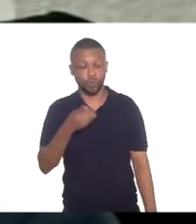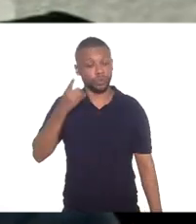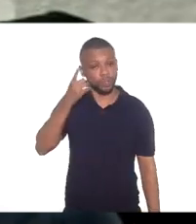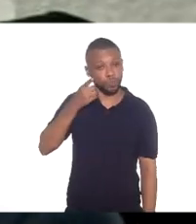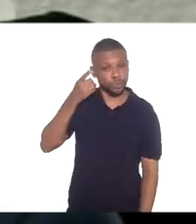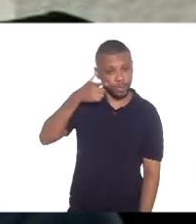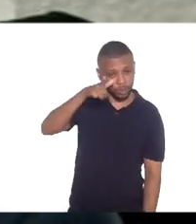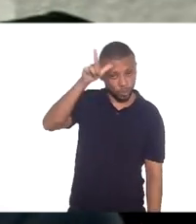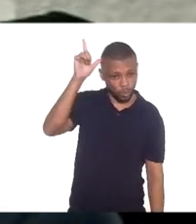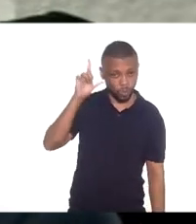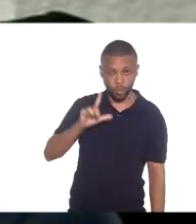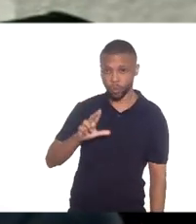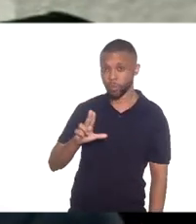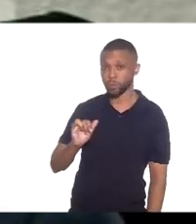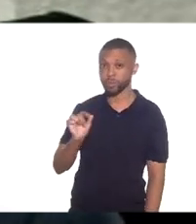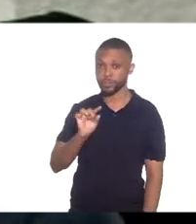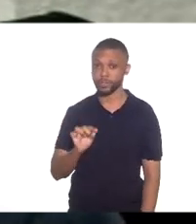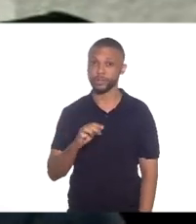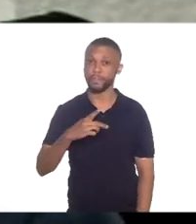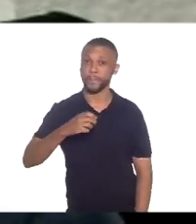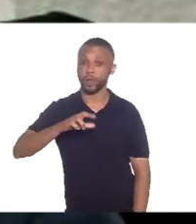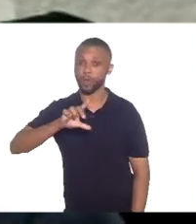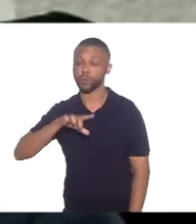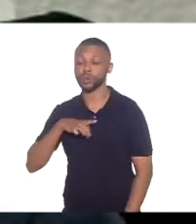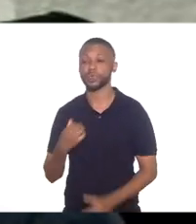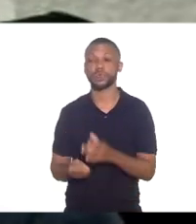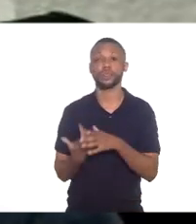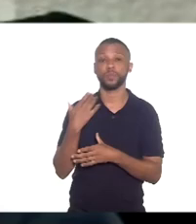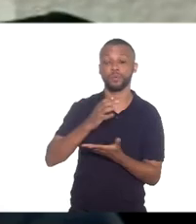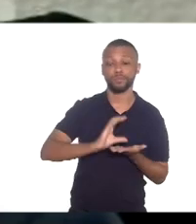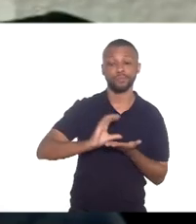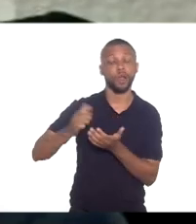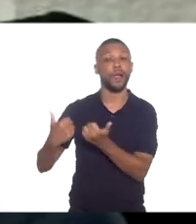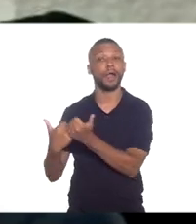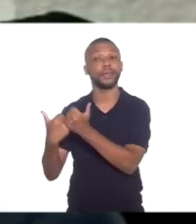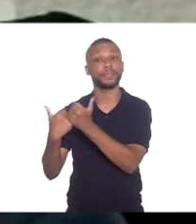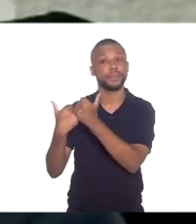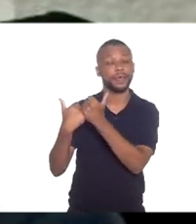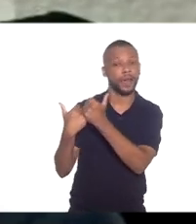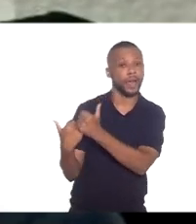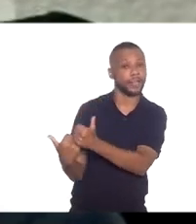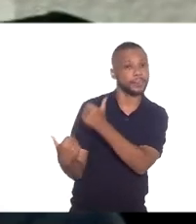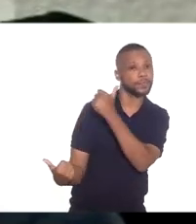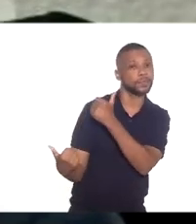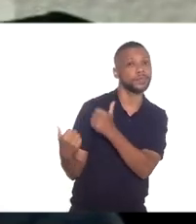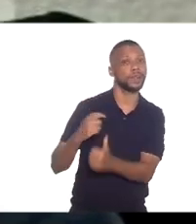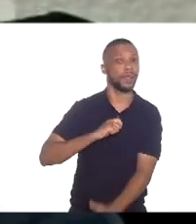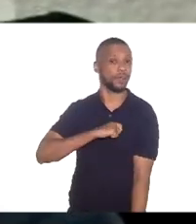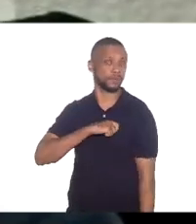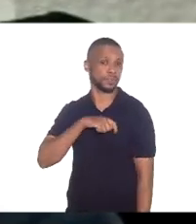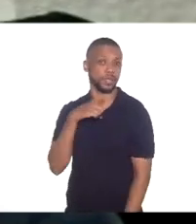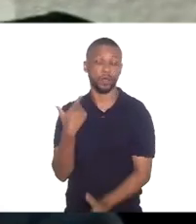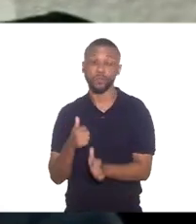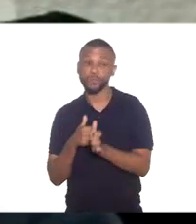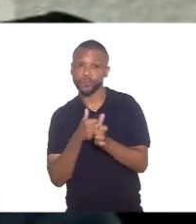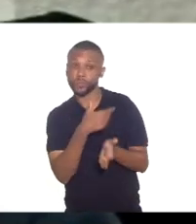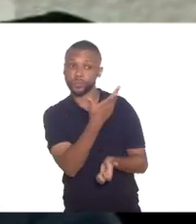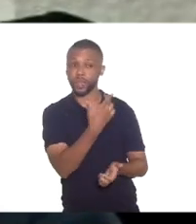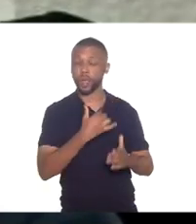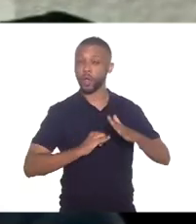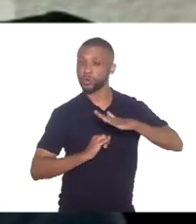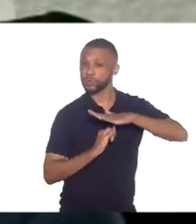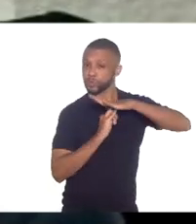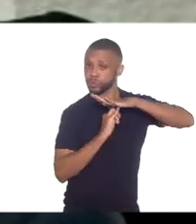então, né, a assessoria fiscal, copiando um pouco, seguindo o exemplo do Instituto Fiscal Independente do